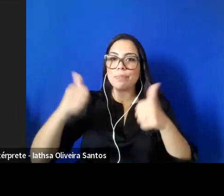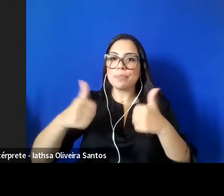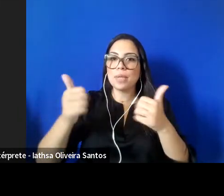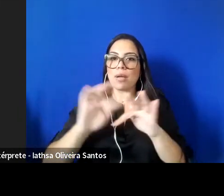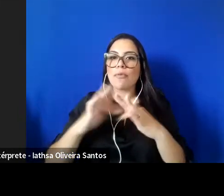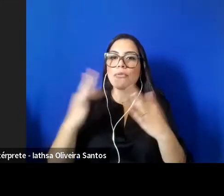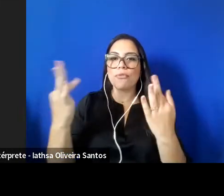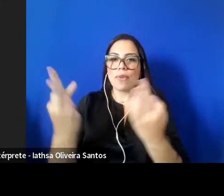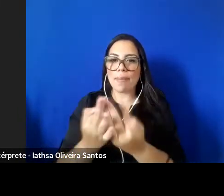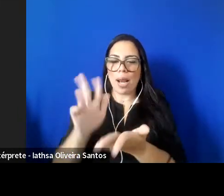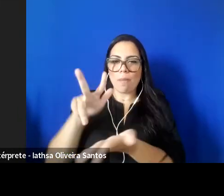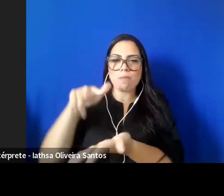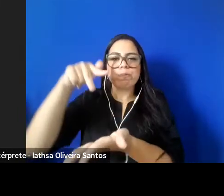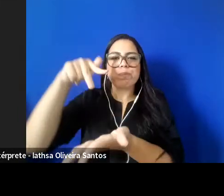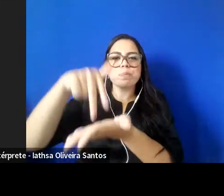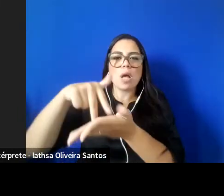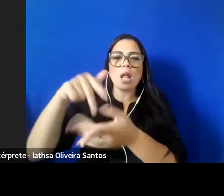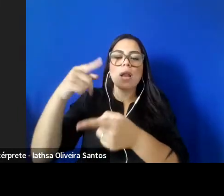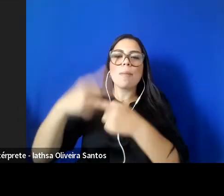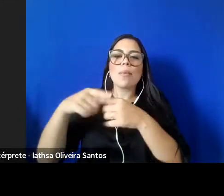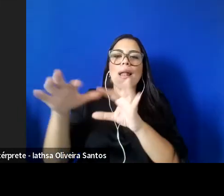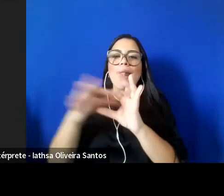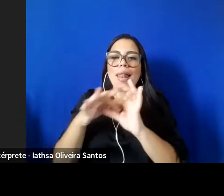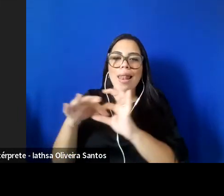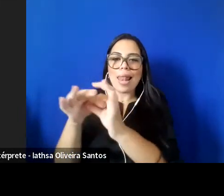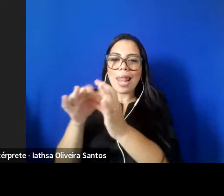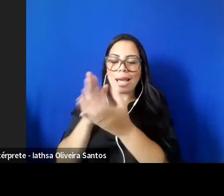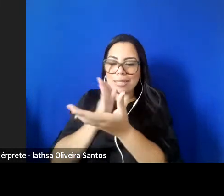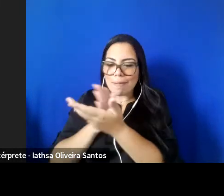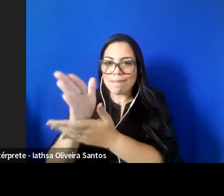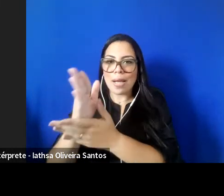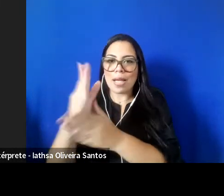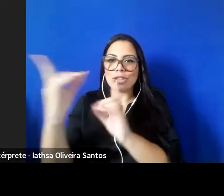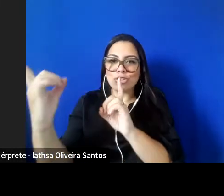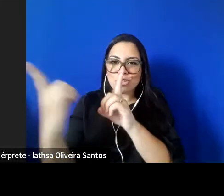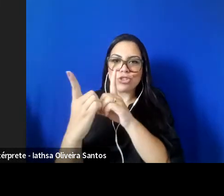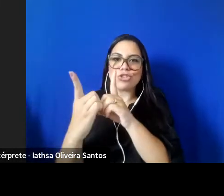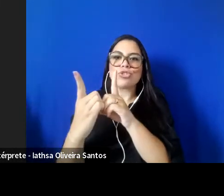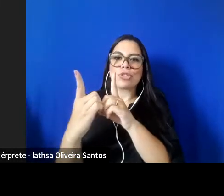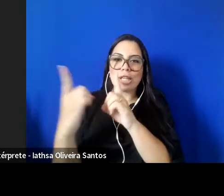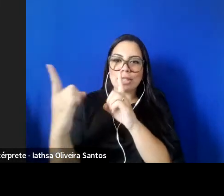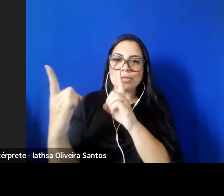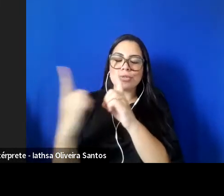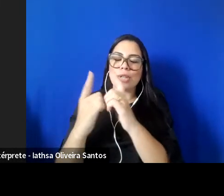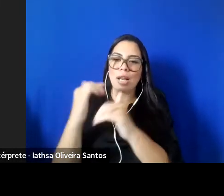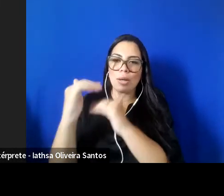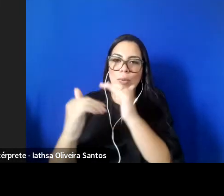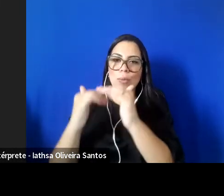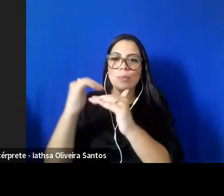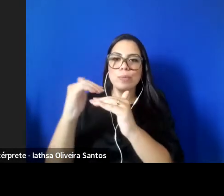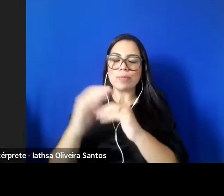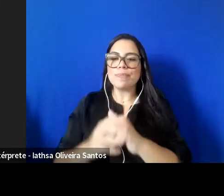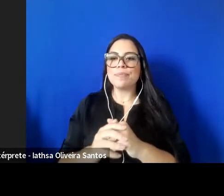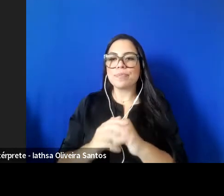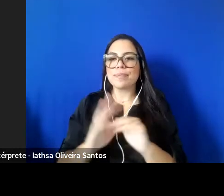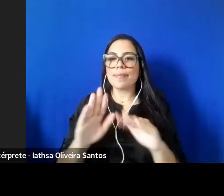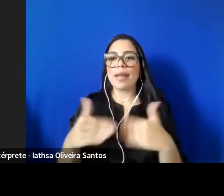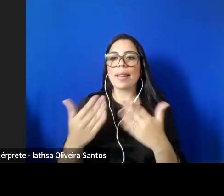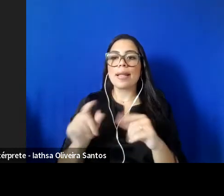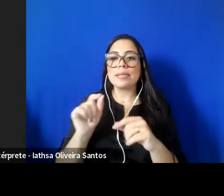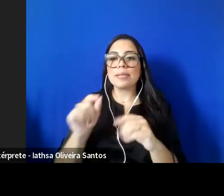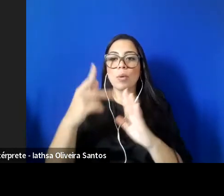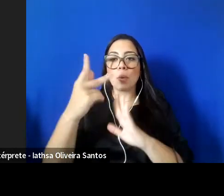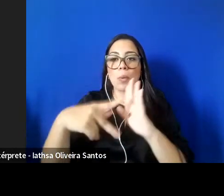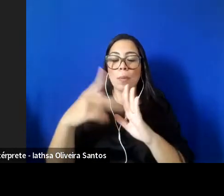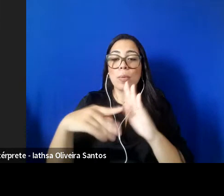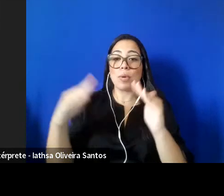está mais bem posicionada, porque tem uma ligação mais estreita, né, com a autocomposição. Então, a gente tem um projeto aqui chamado Casas